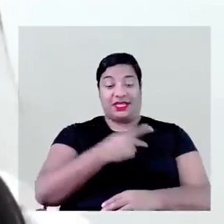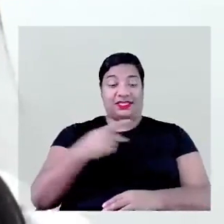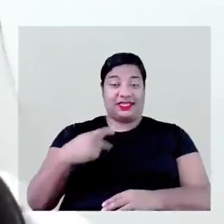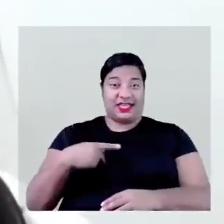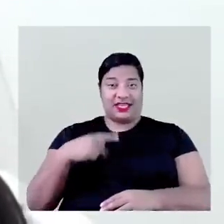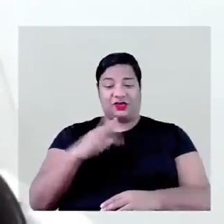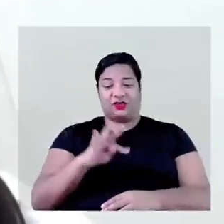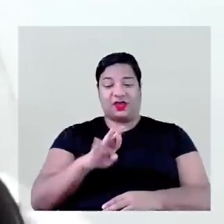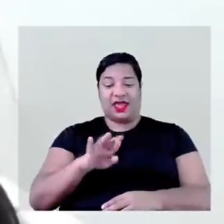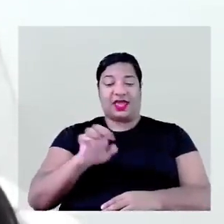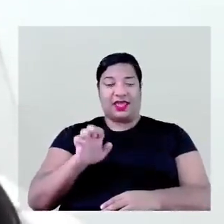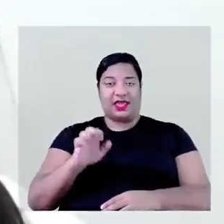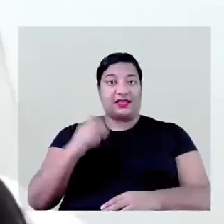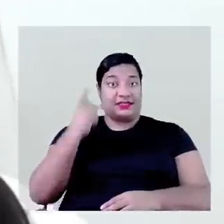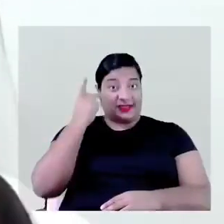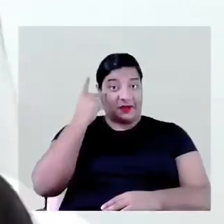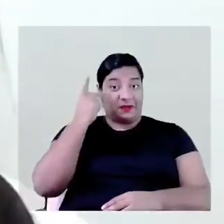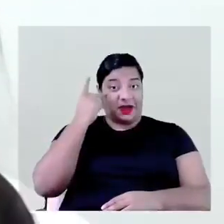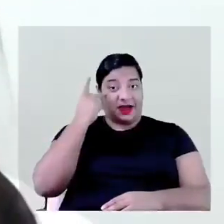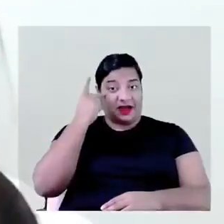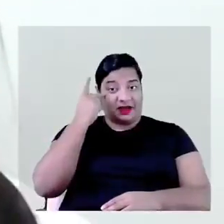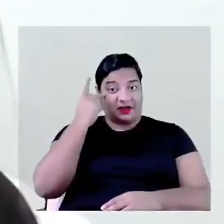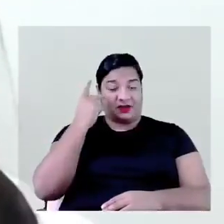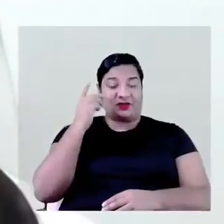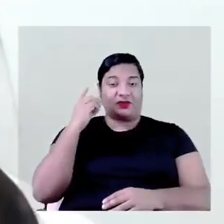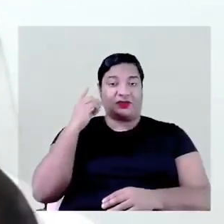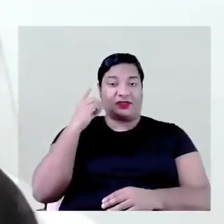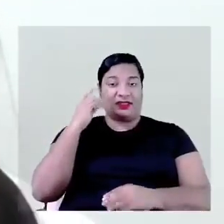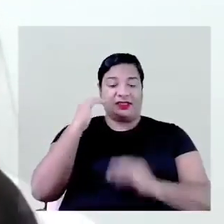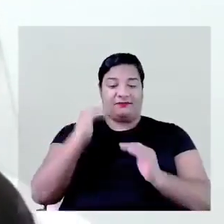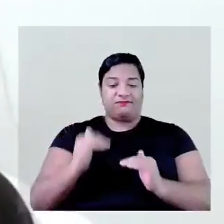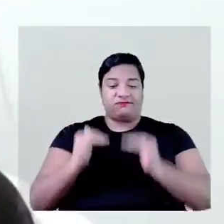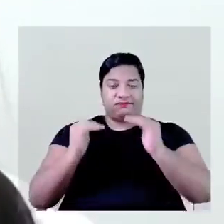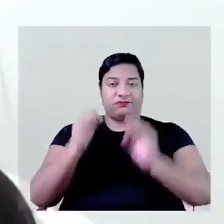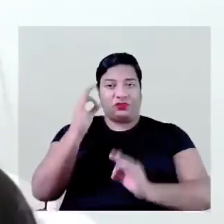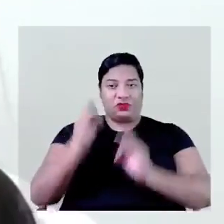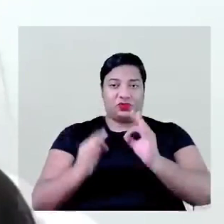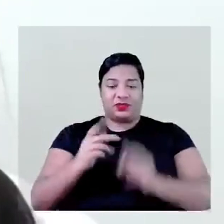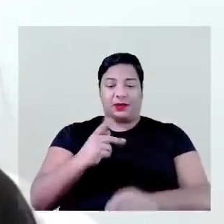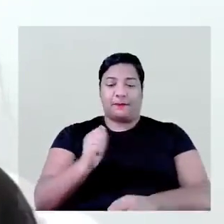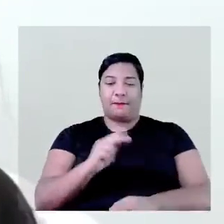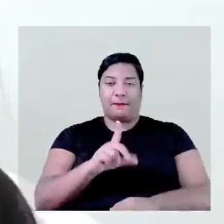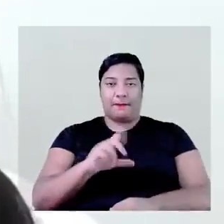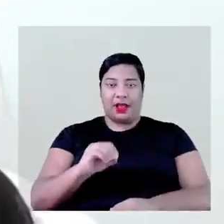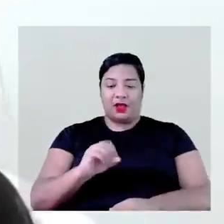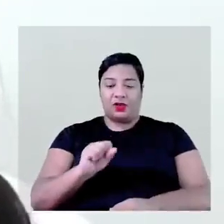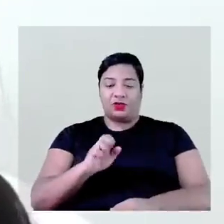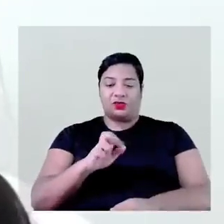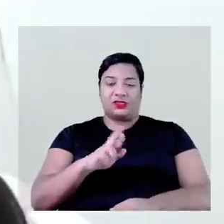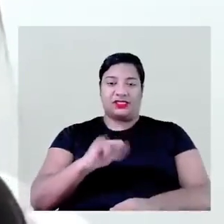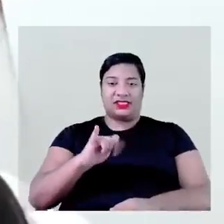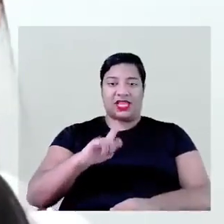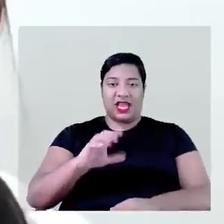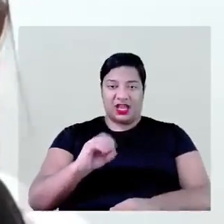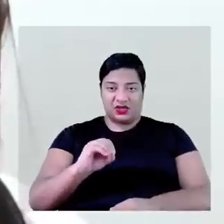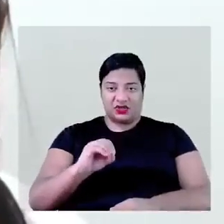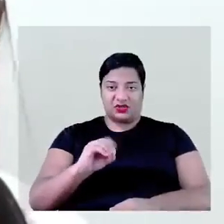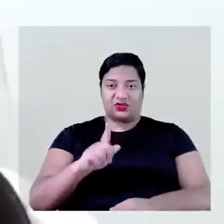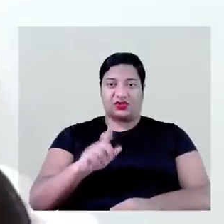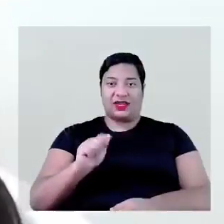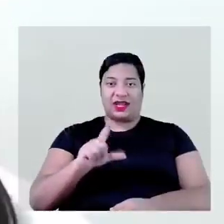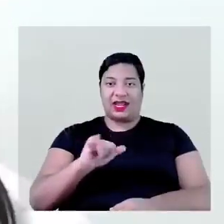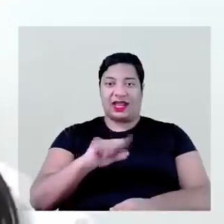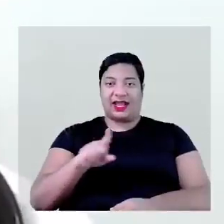Eleitoral de São Paulo, desembargador Paulo Sérgio Brant de Carvalho Galícia, que vai abrir